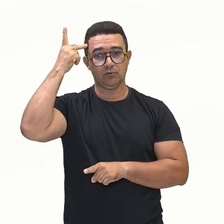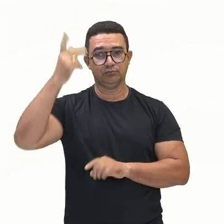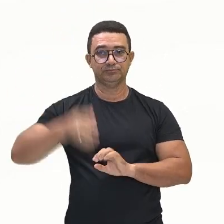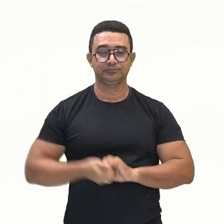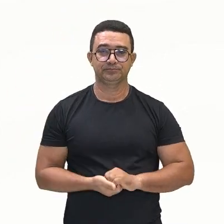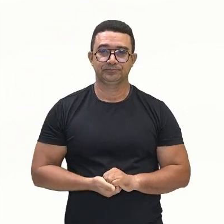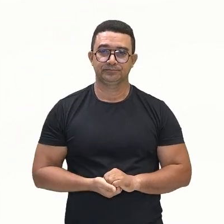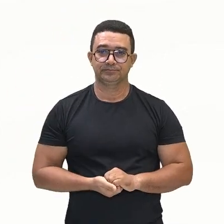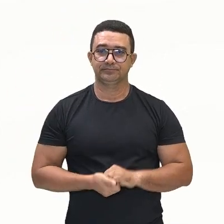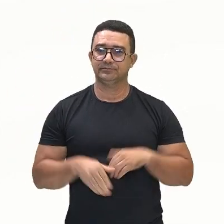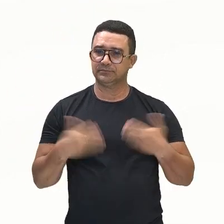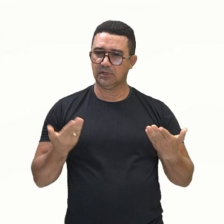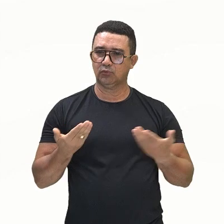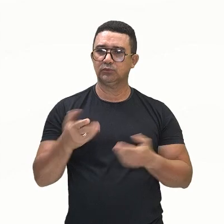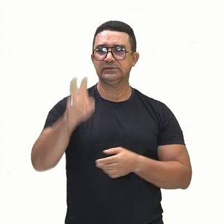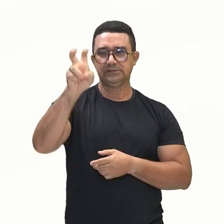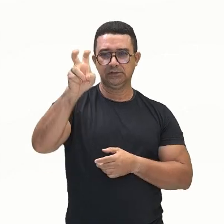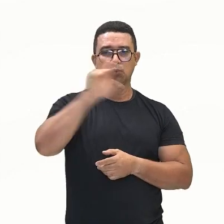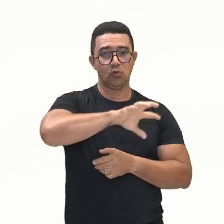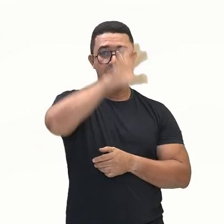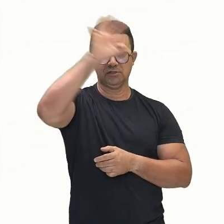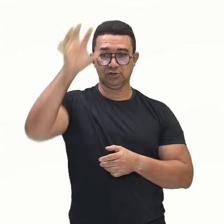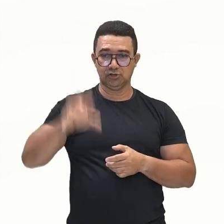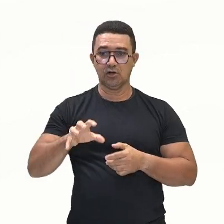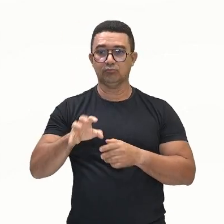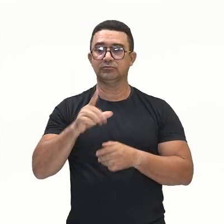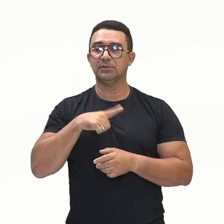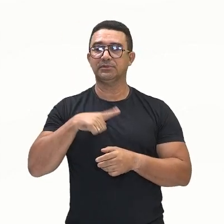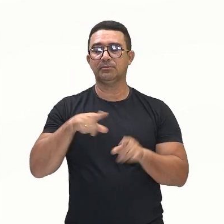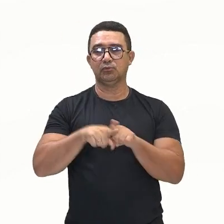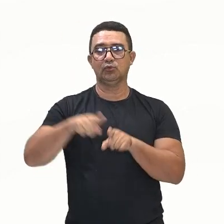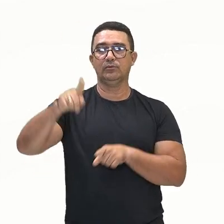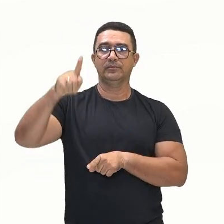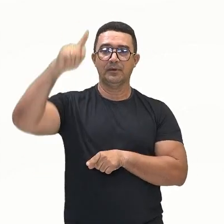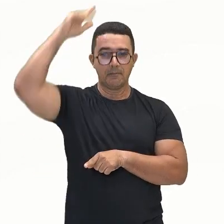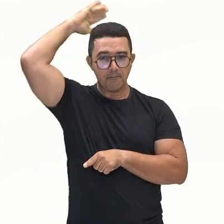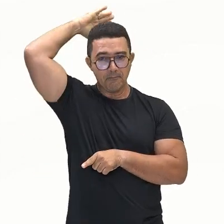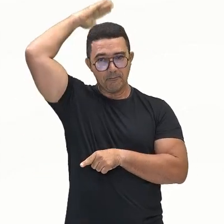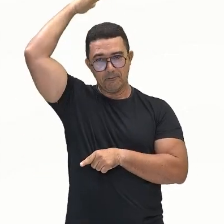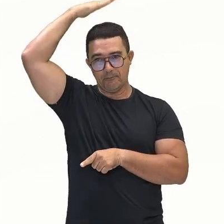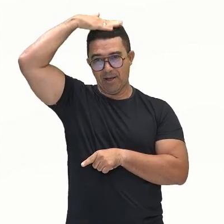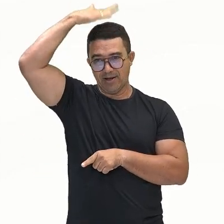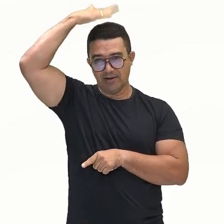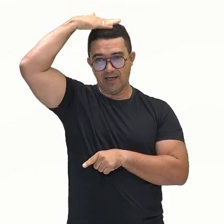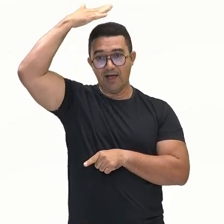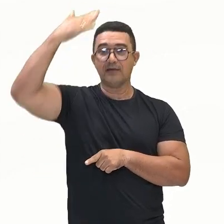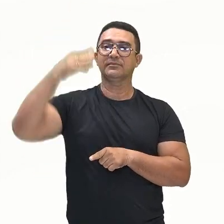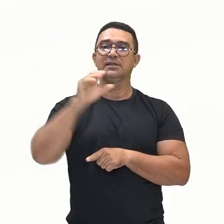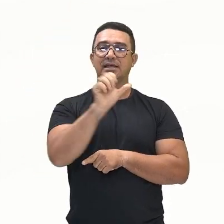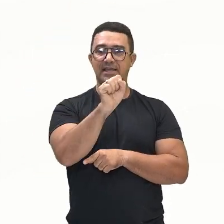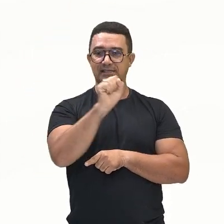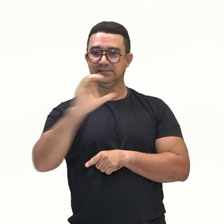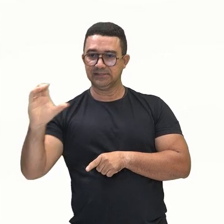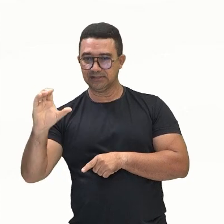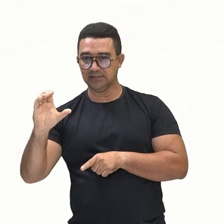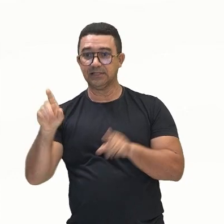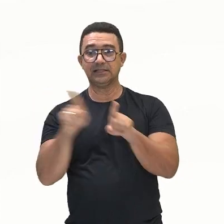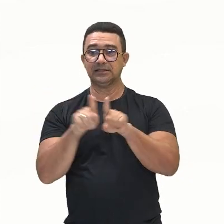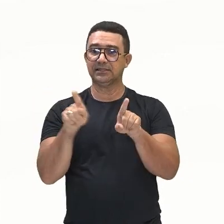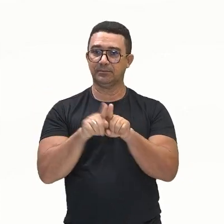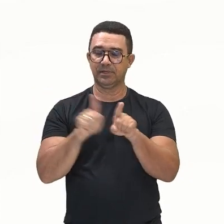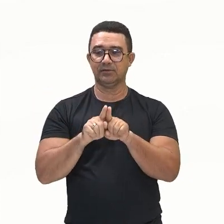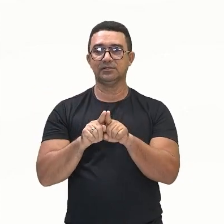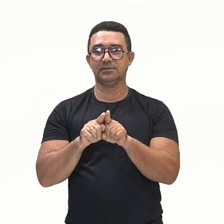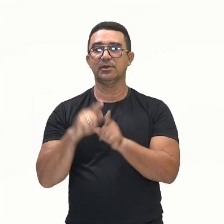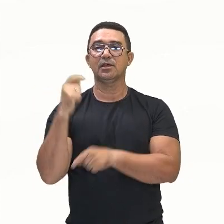Fechando as 5 regiões do nosso território, temos o estado do Paraná, Santa Catarina e o estado do Rio Grande do